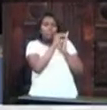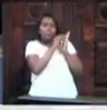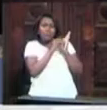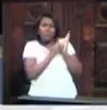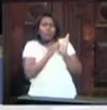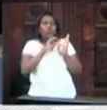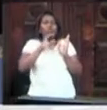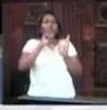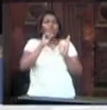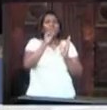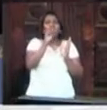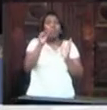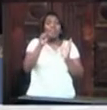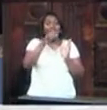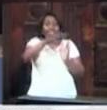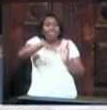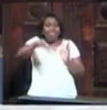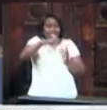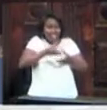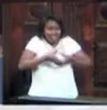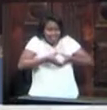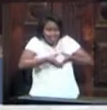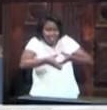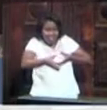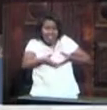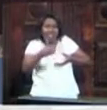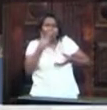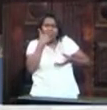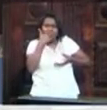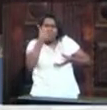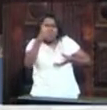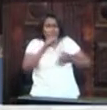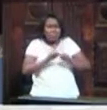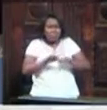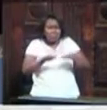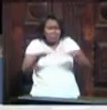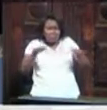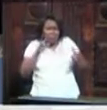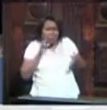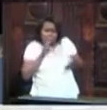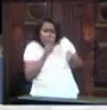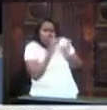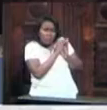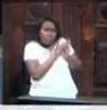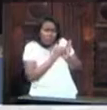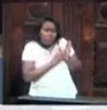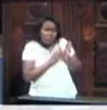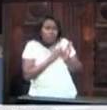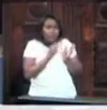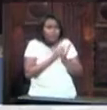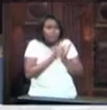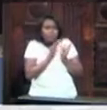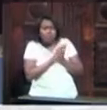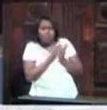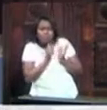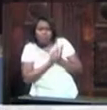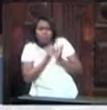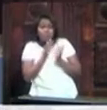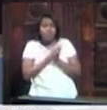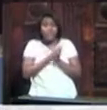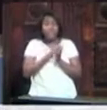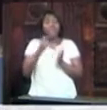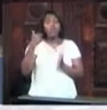a situação do esgoto a céu aberto naquele município. E trouxe, senhor